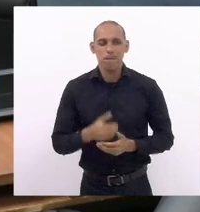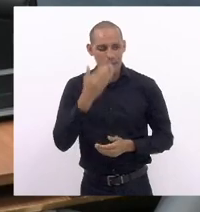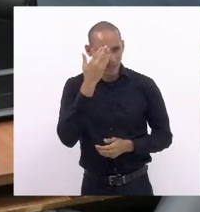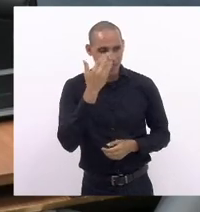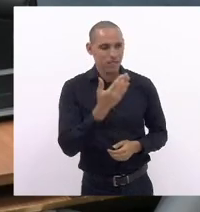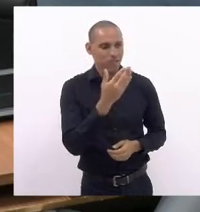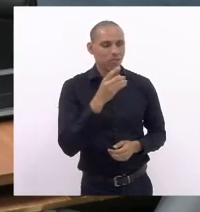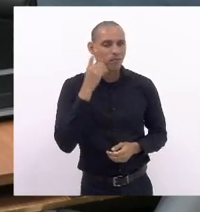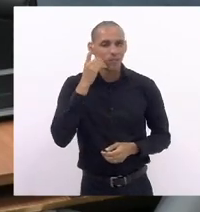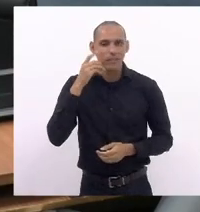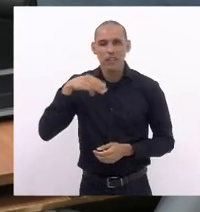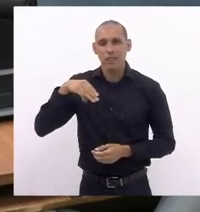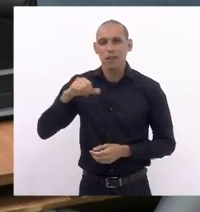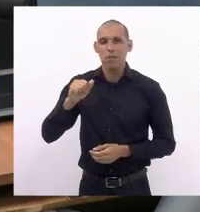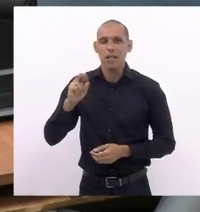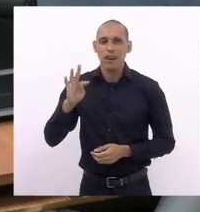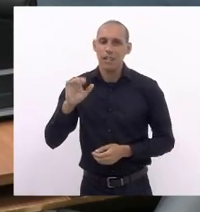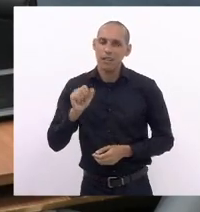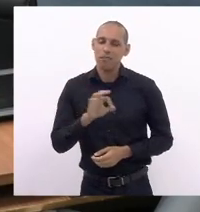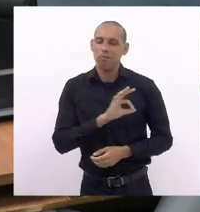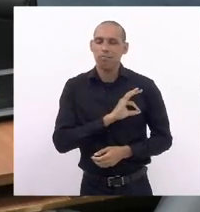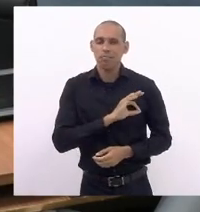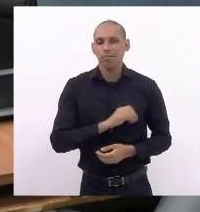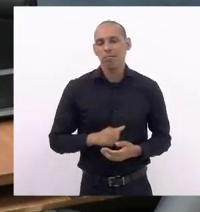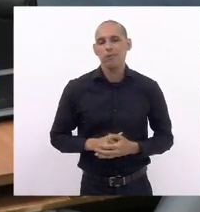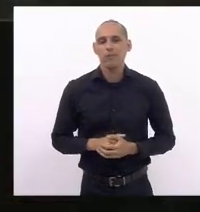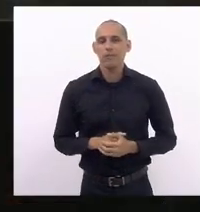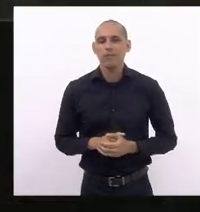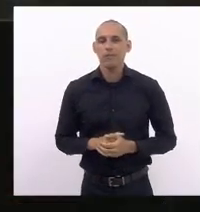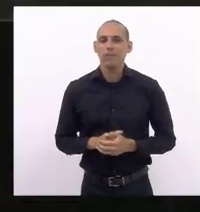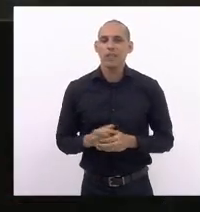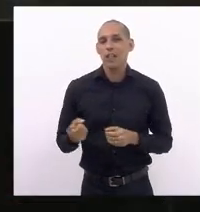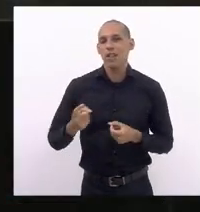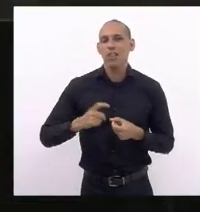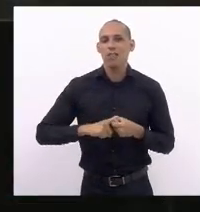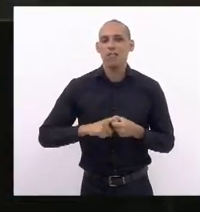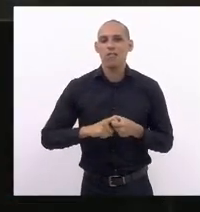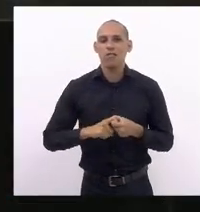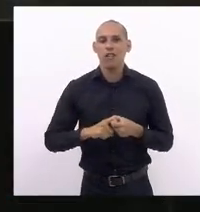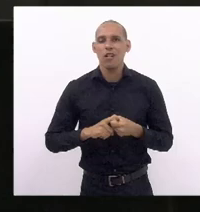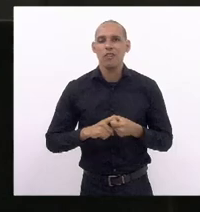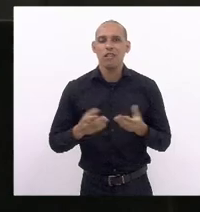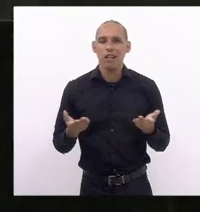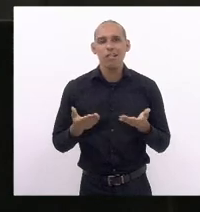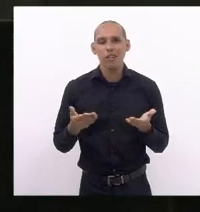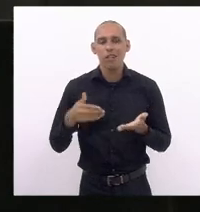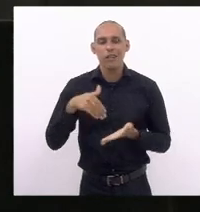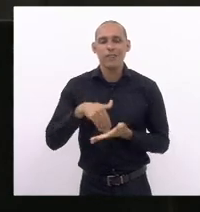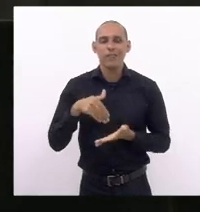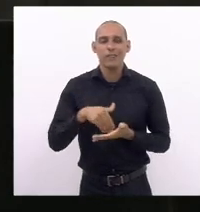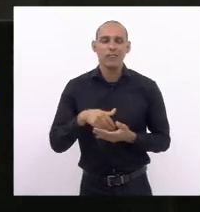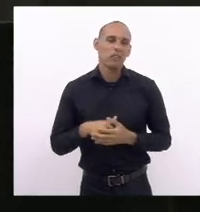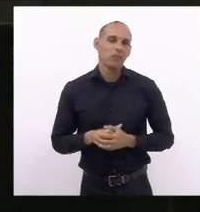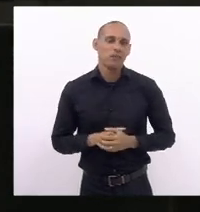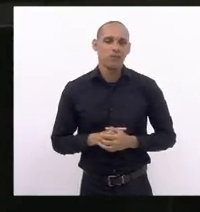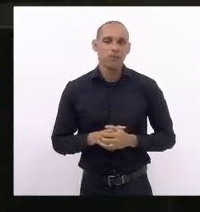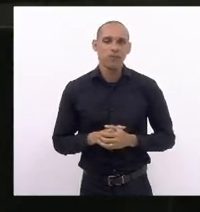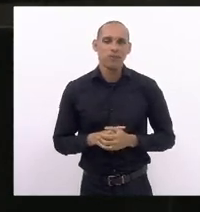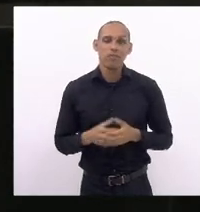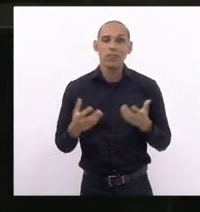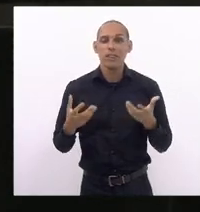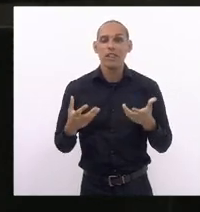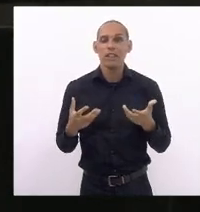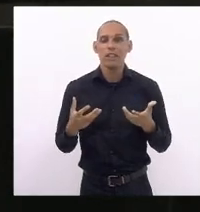Obrigado, deputada Marta Rocha, que reassumiu o nosso expediente final. Eu